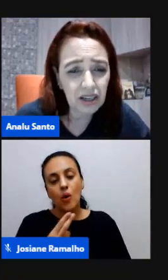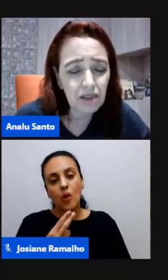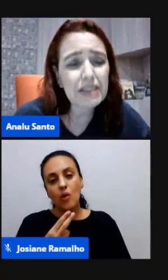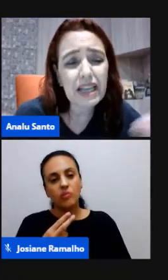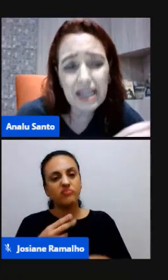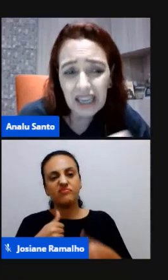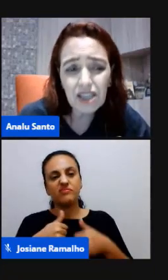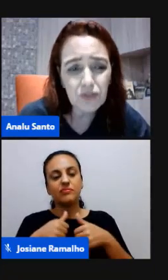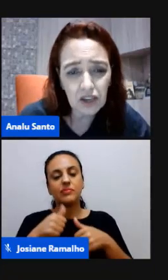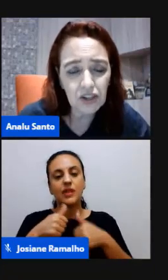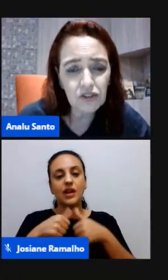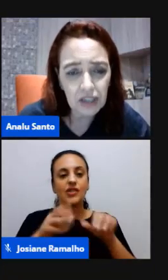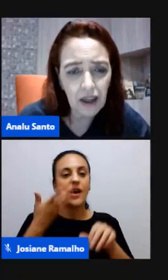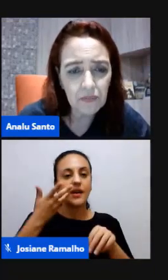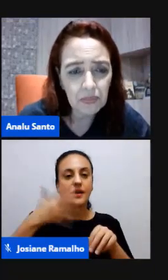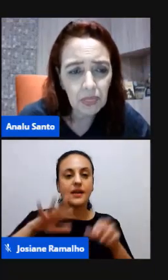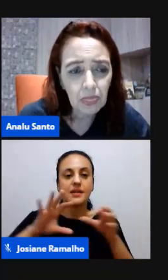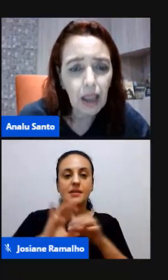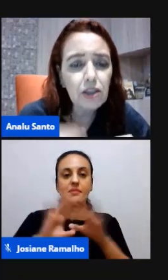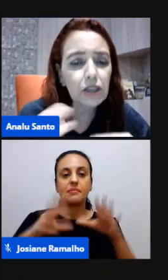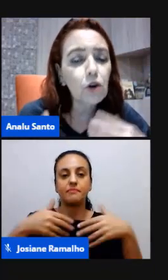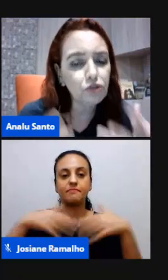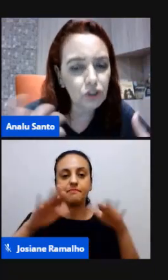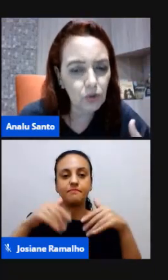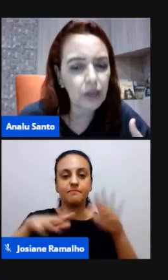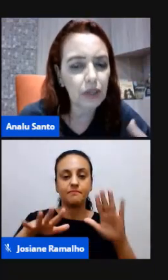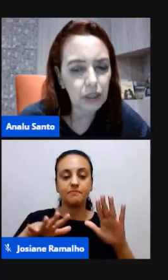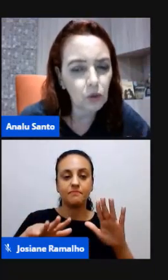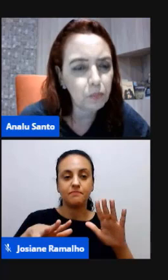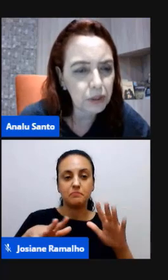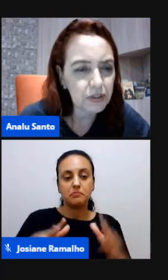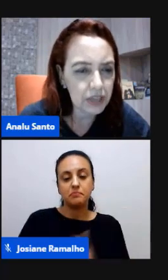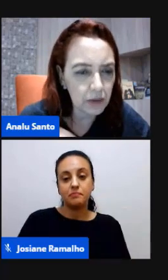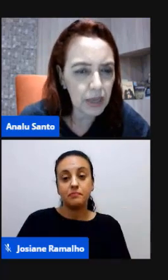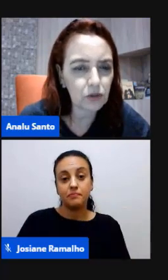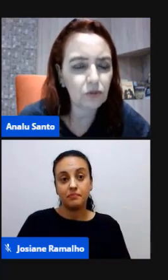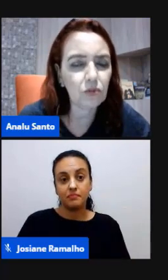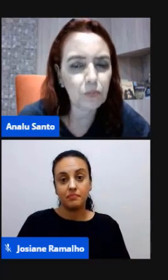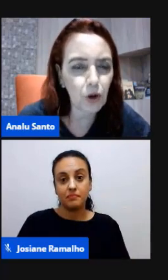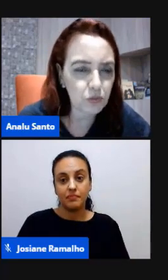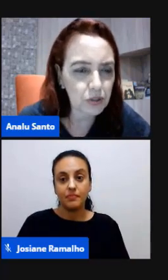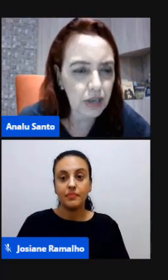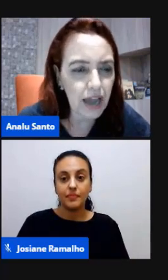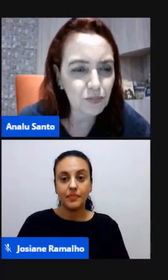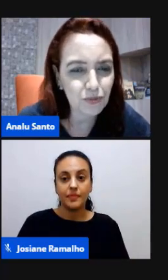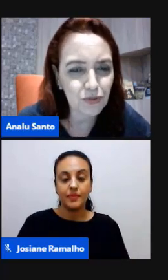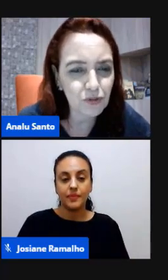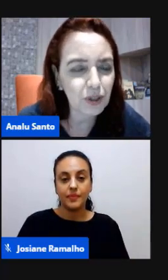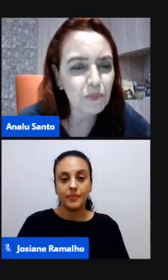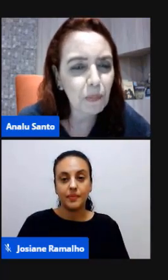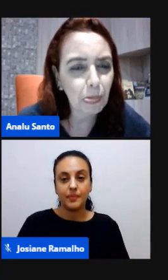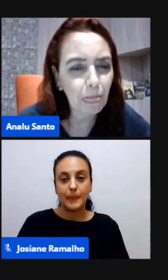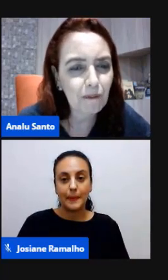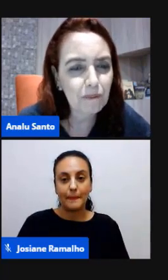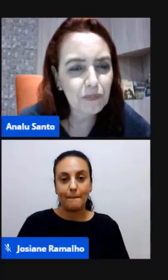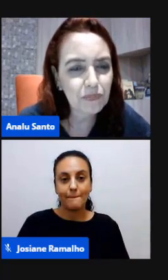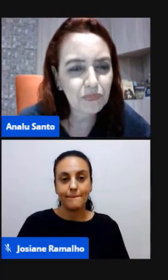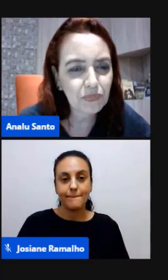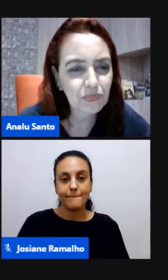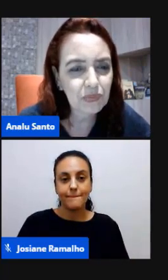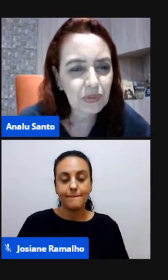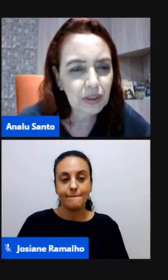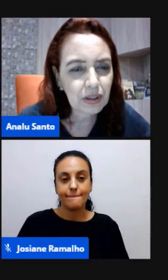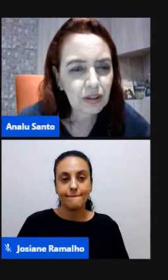se não... Mas será que é isso que a gente quer? Aí, continuando ainda com Pinto e Sarmento, no próximo slide, por favor.